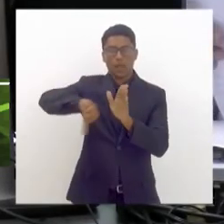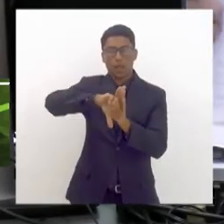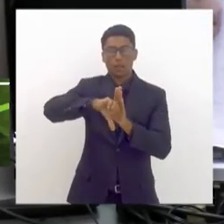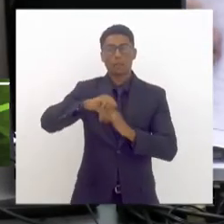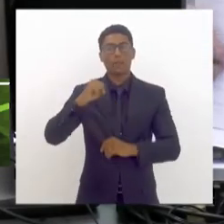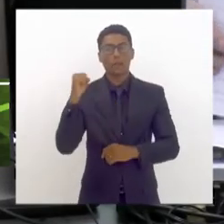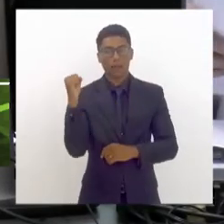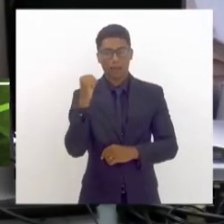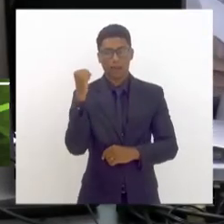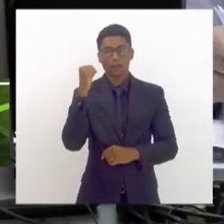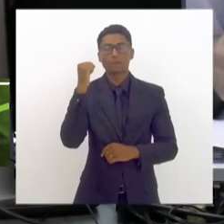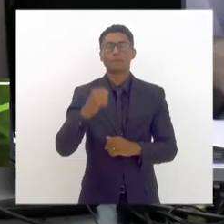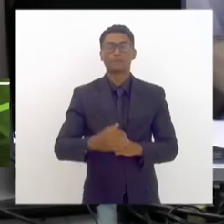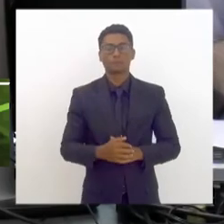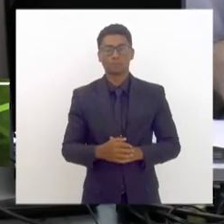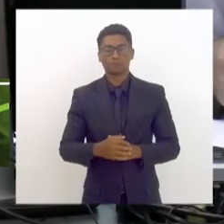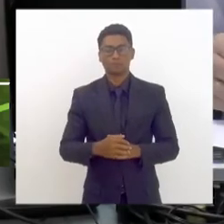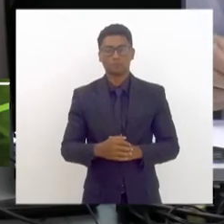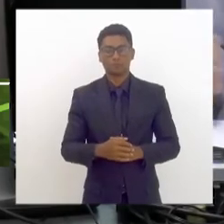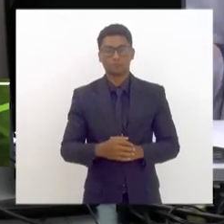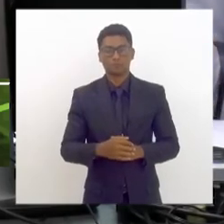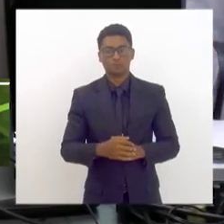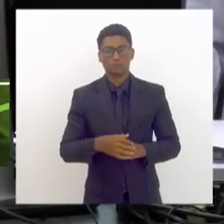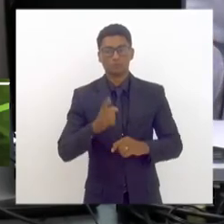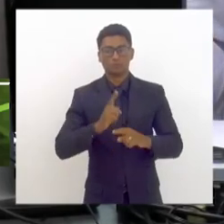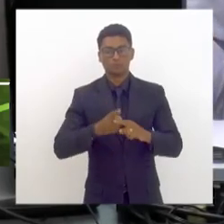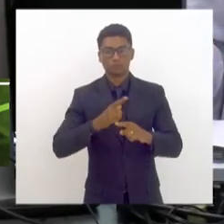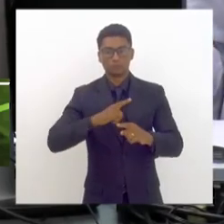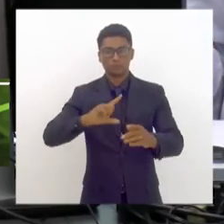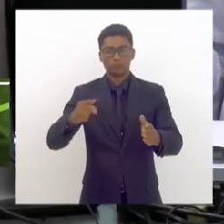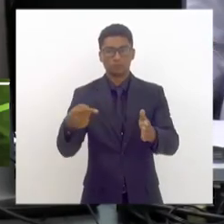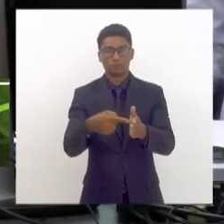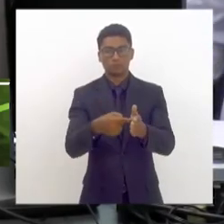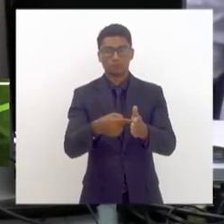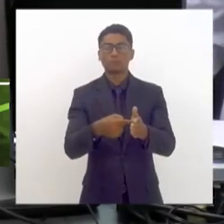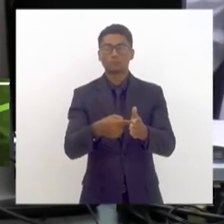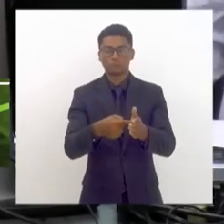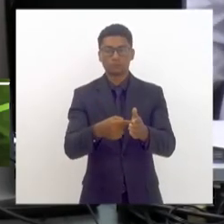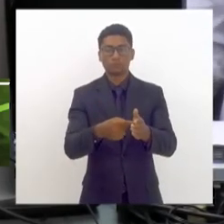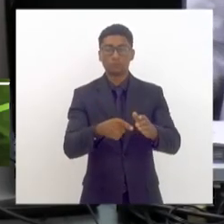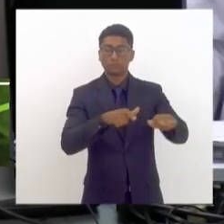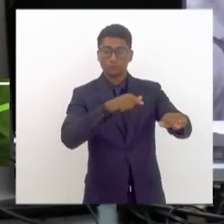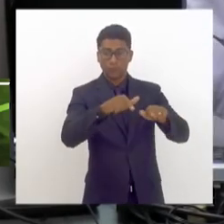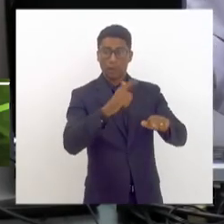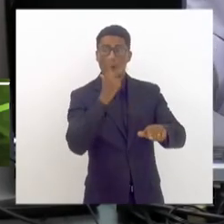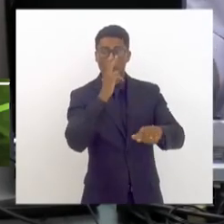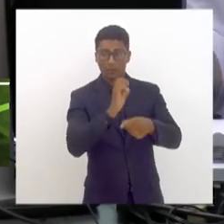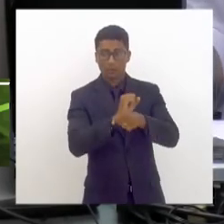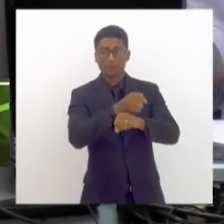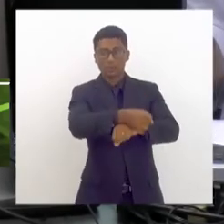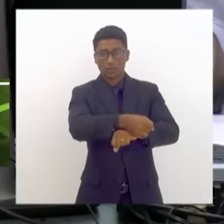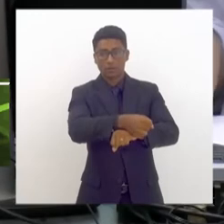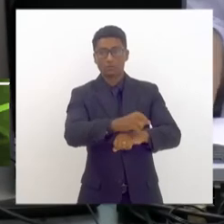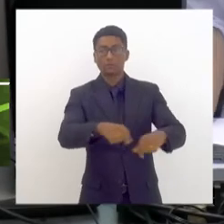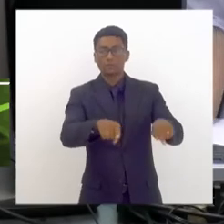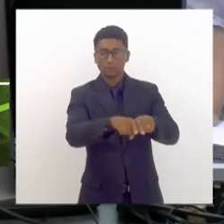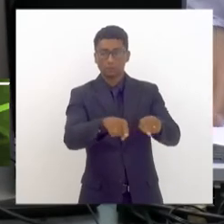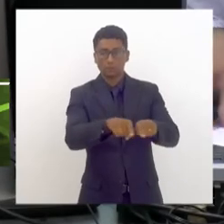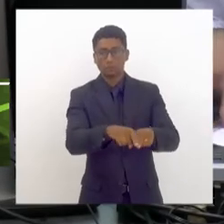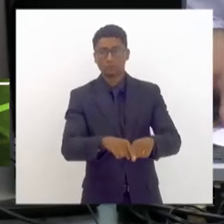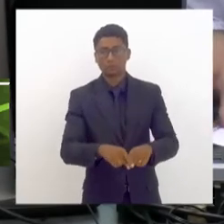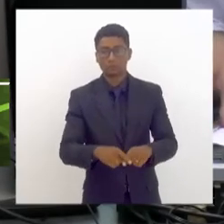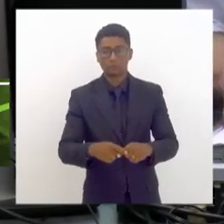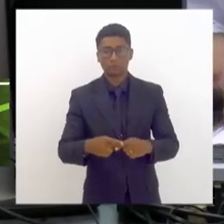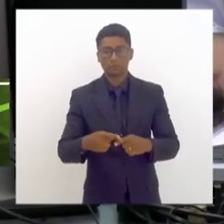ali, doutor Rodrigo, nós temos denúncias de trabalhos análogos ao trabalho escravo, ali nós temos denúncias de armazenamento de